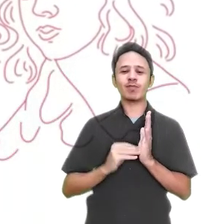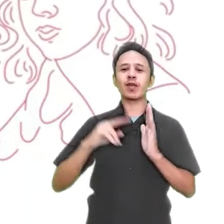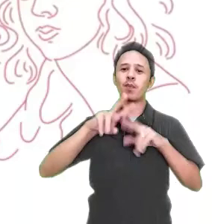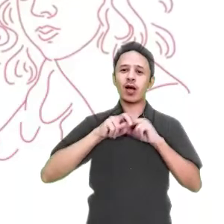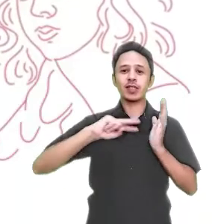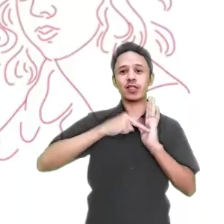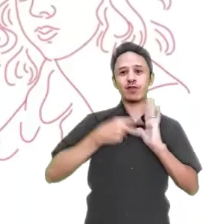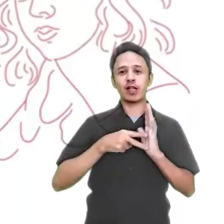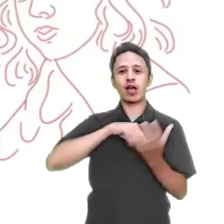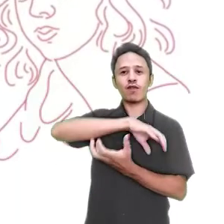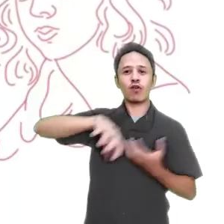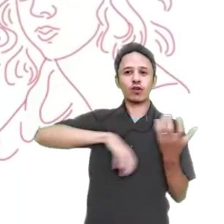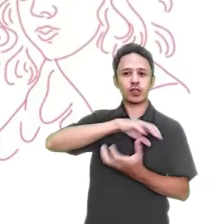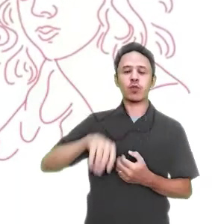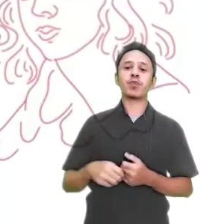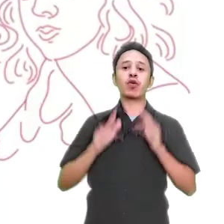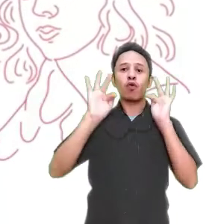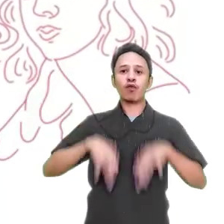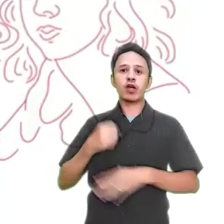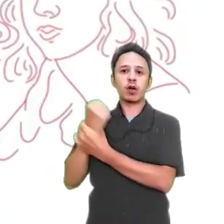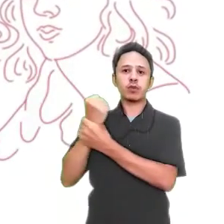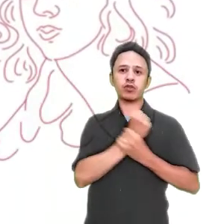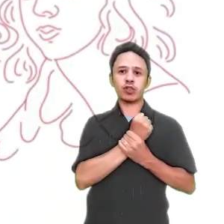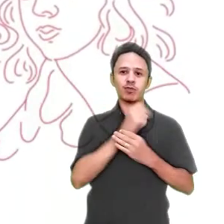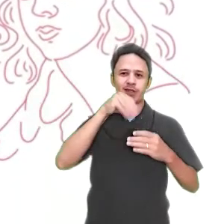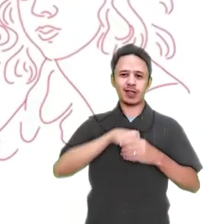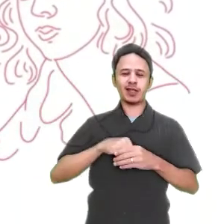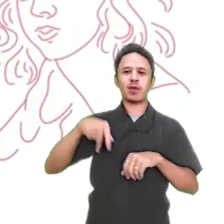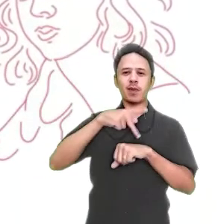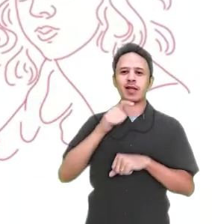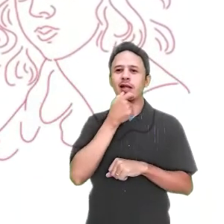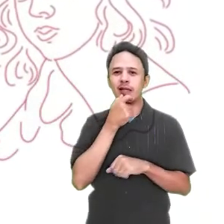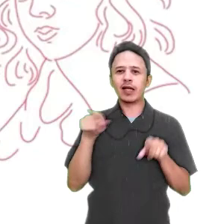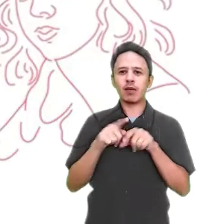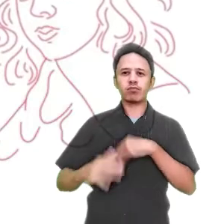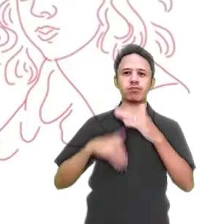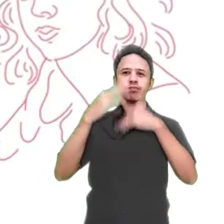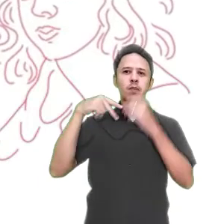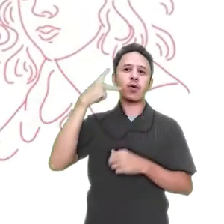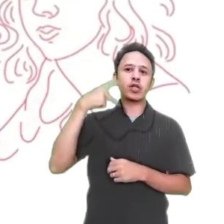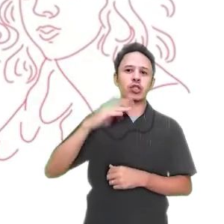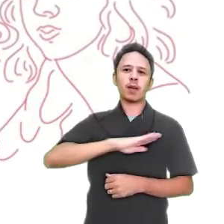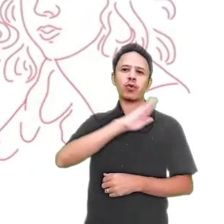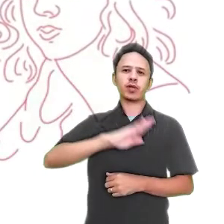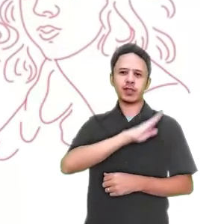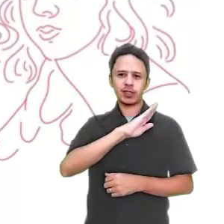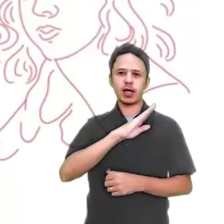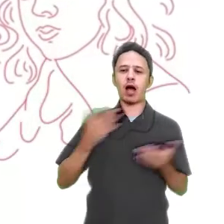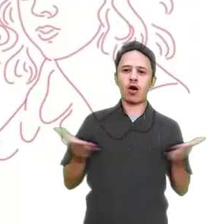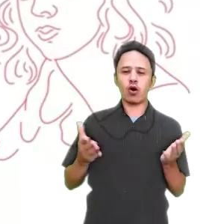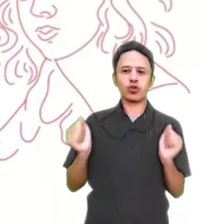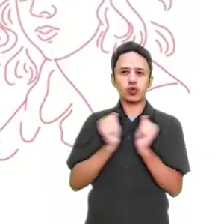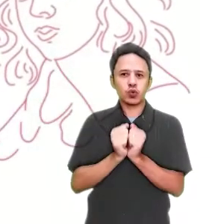grande significado dessa revolução. Ela marca o fim do absolutismo na Inglaterra e a ascensão política da burguesia. E a burguesia, agora